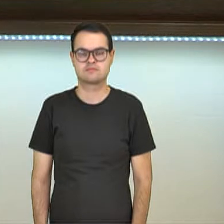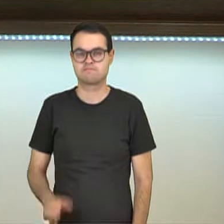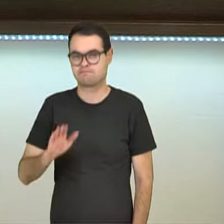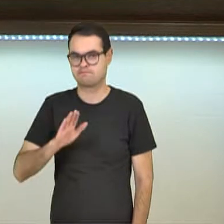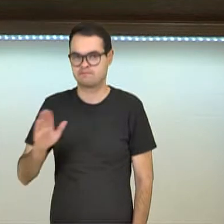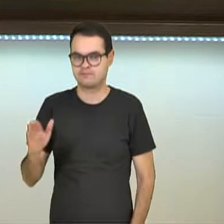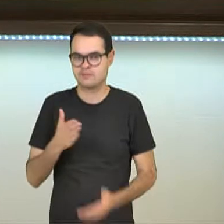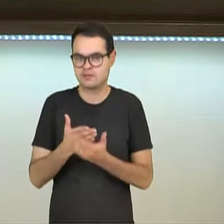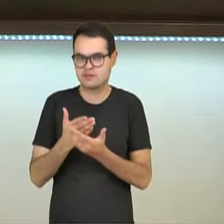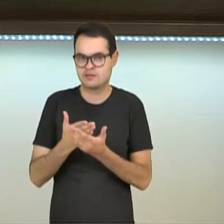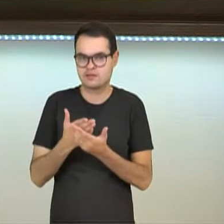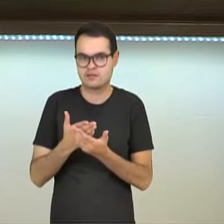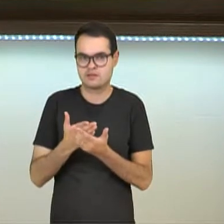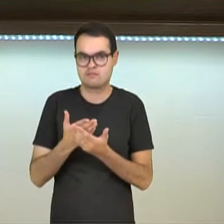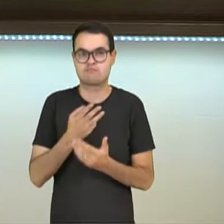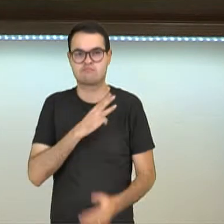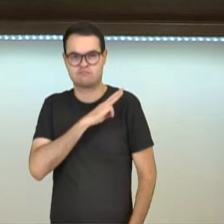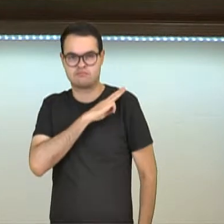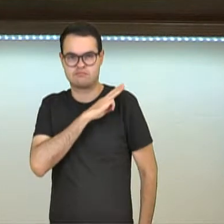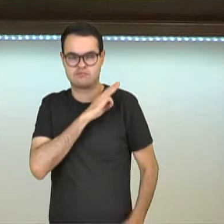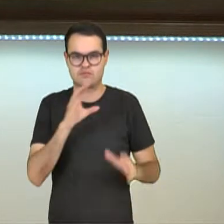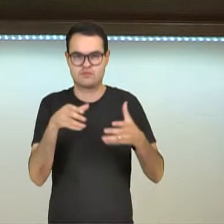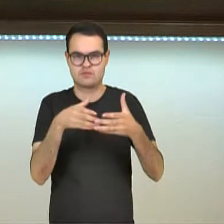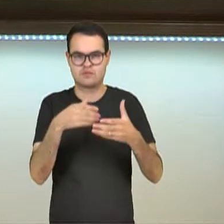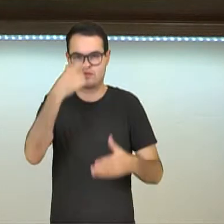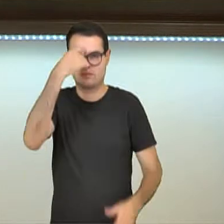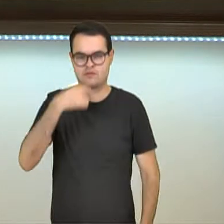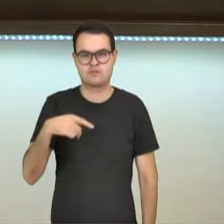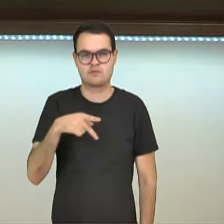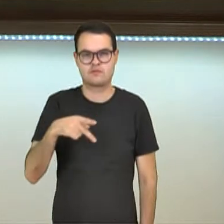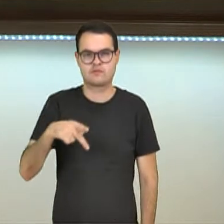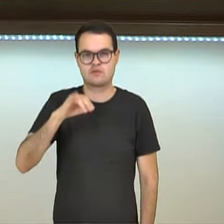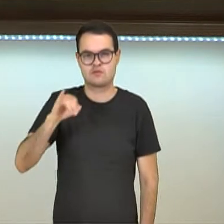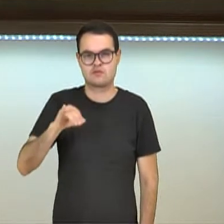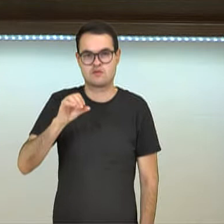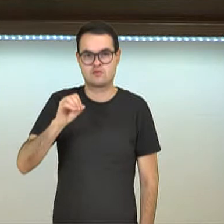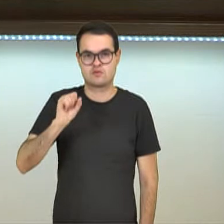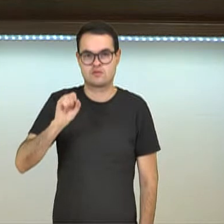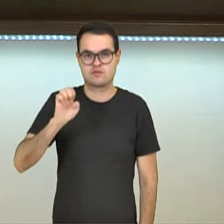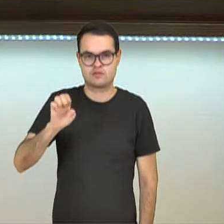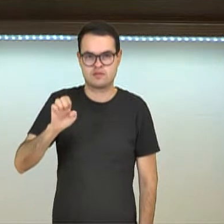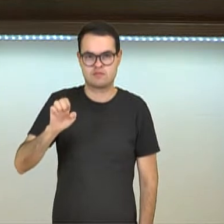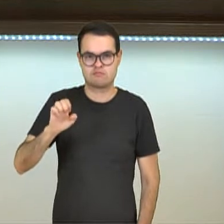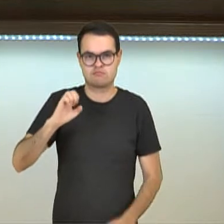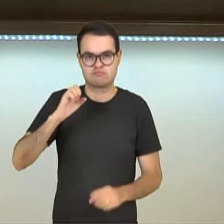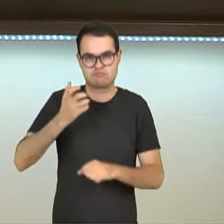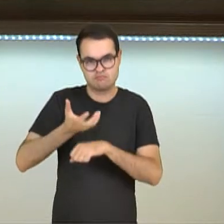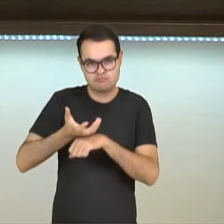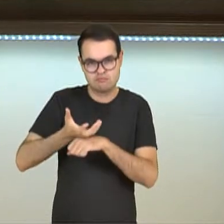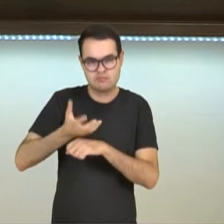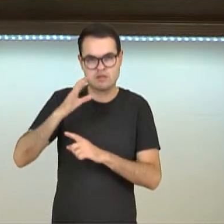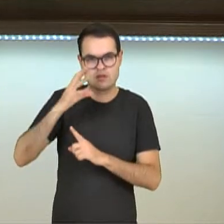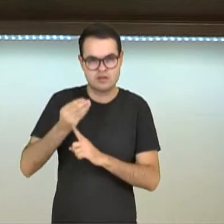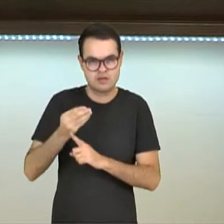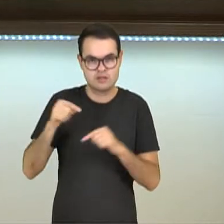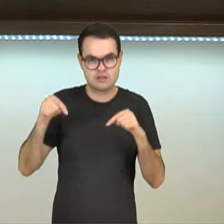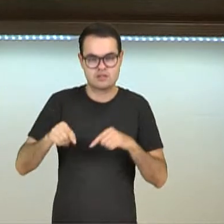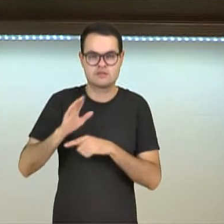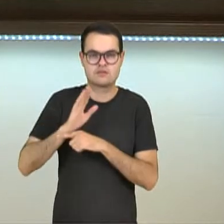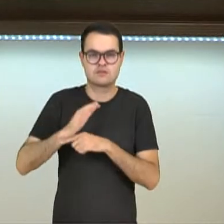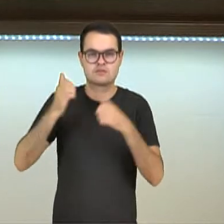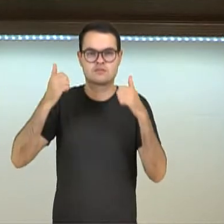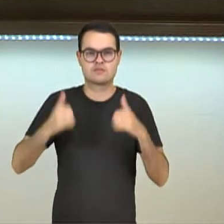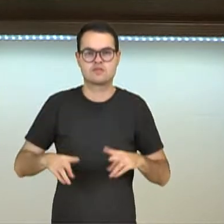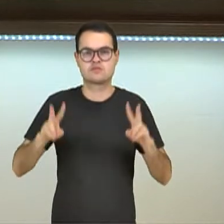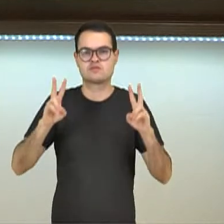Olá, estudantes da terceira série do ensino médio. Eu sou o professor José Carlos Queller, da disciplina de arte. E nesse vídeo a gente vai falar